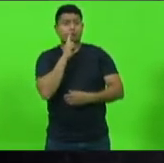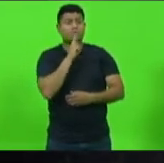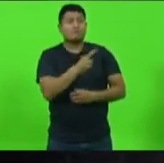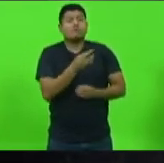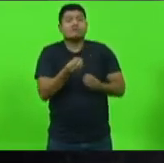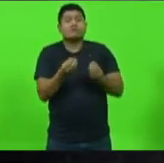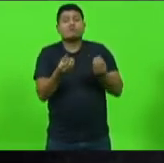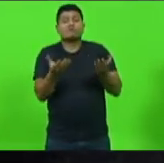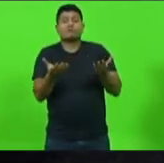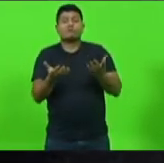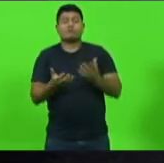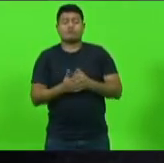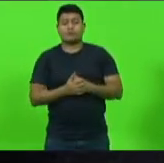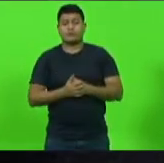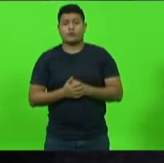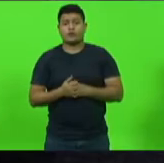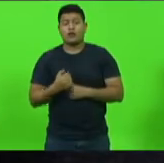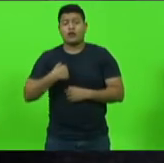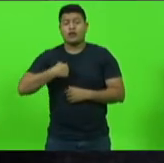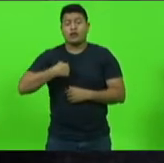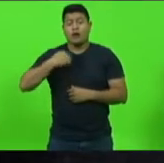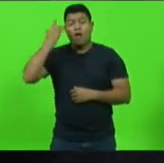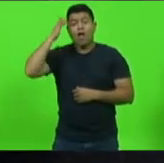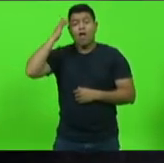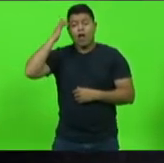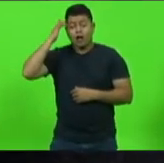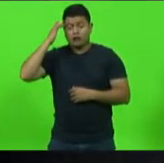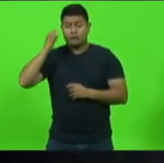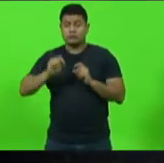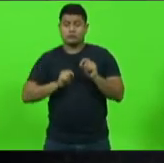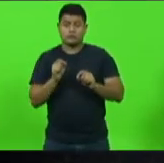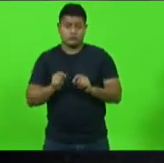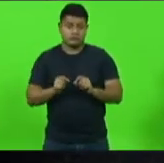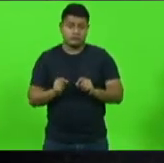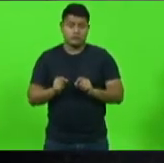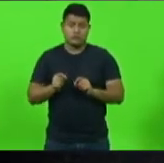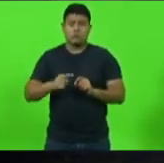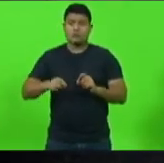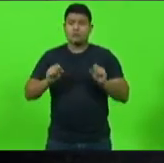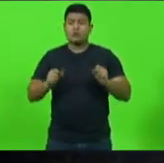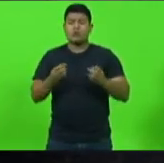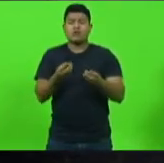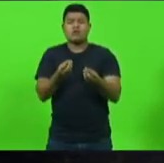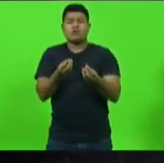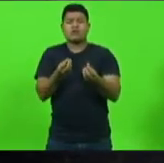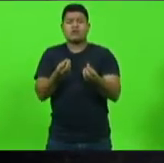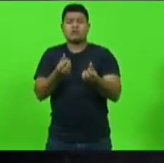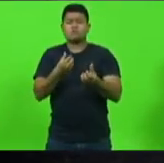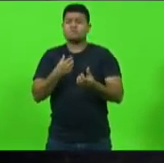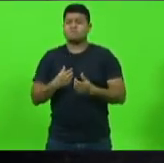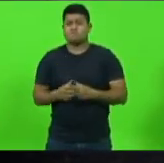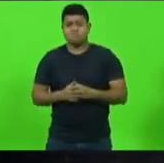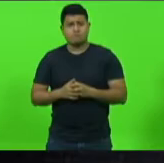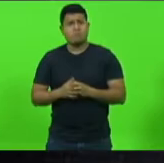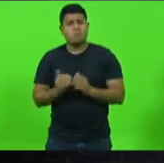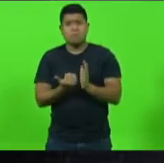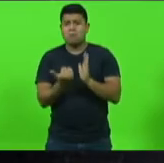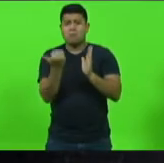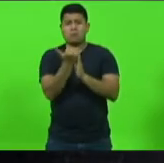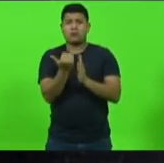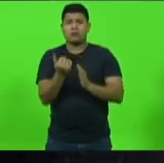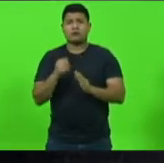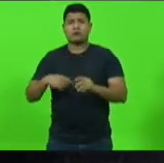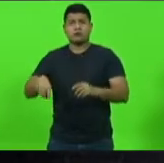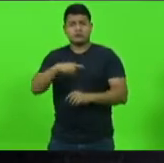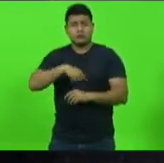Então, eu acho que nós poderíamos ter uma sensibilidade mais ainda, que nós possamos ir ali fora,